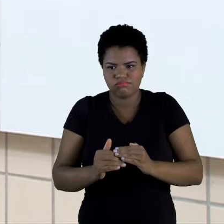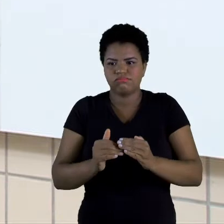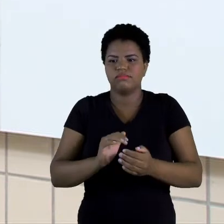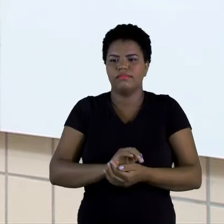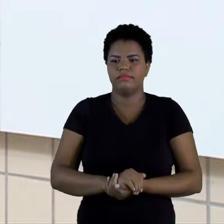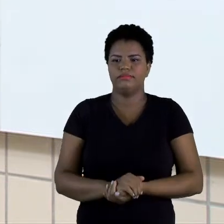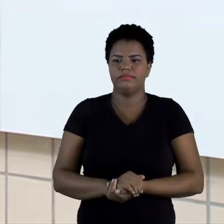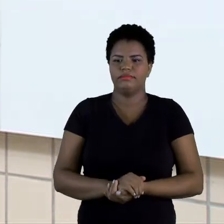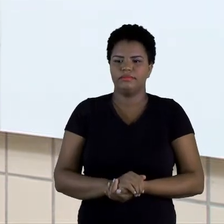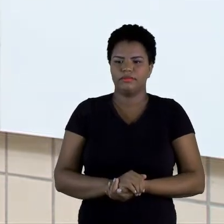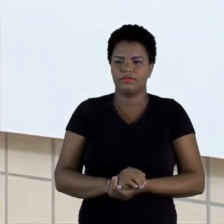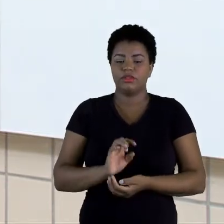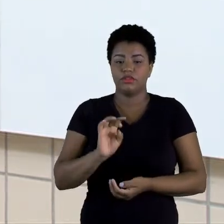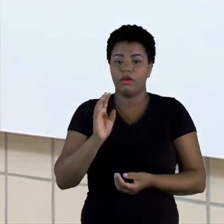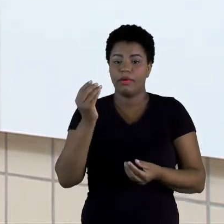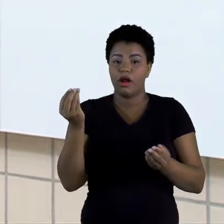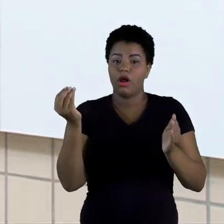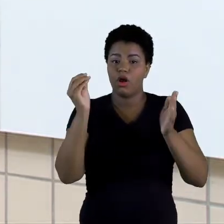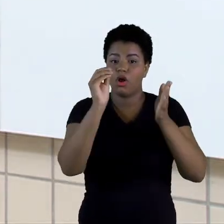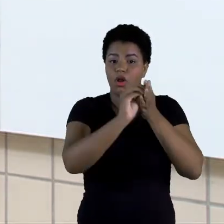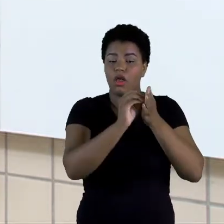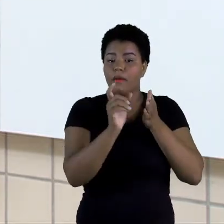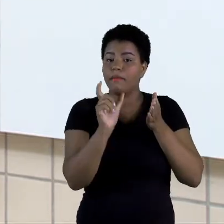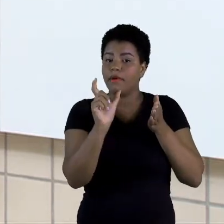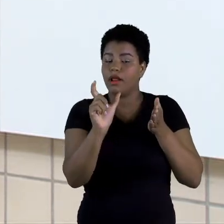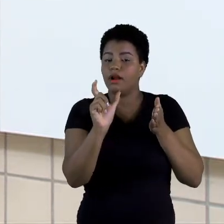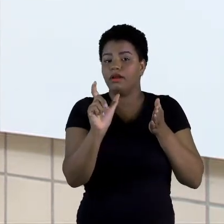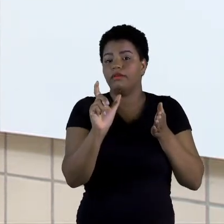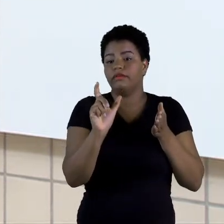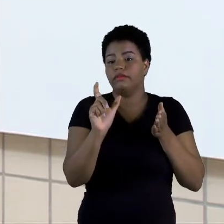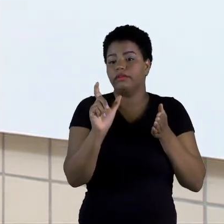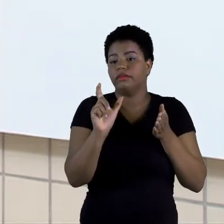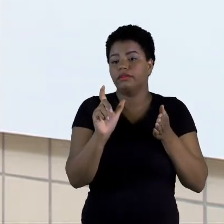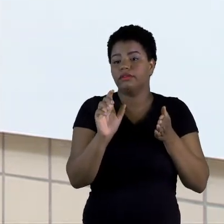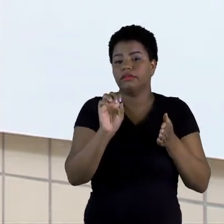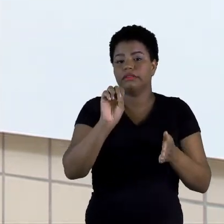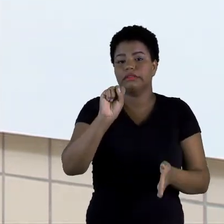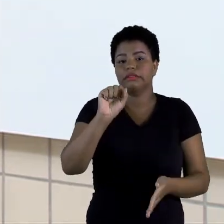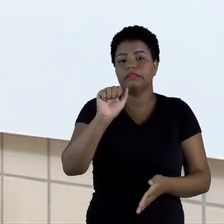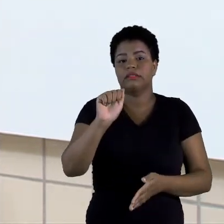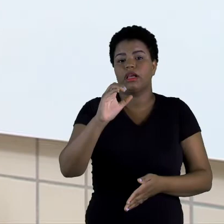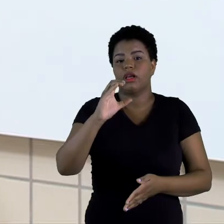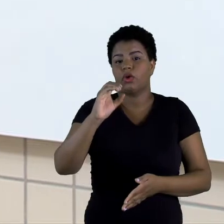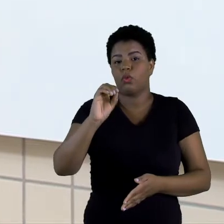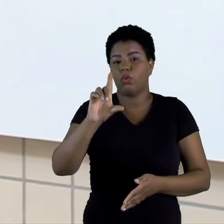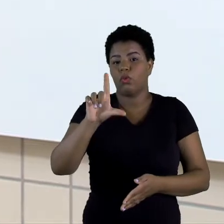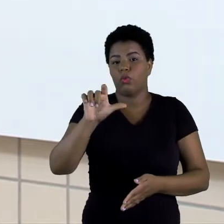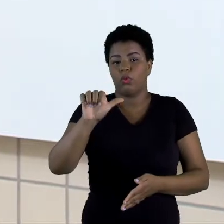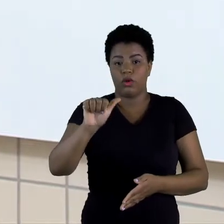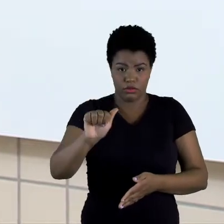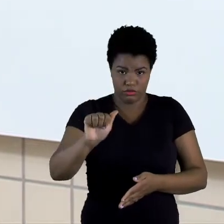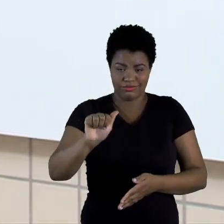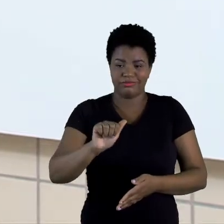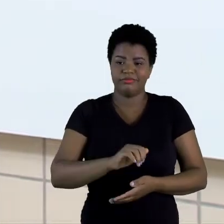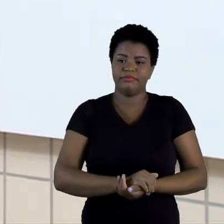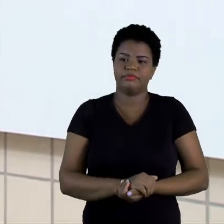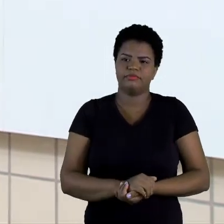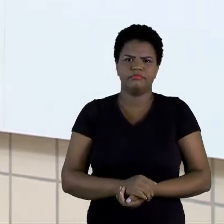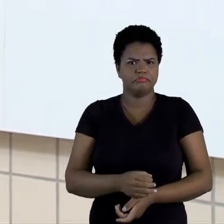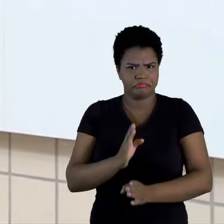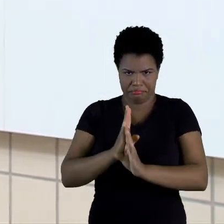Certo? Só pra colocar a última palavrinha que é sacola. Já